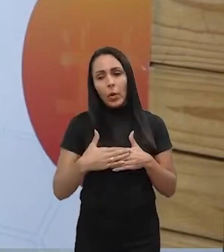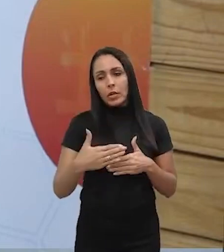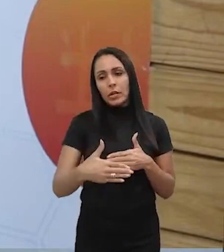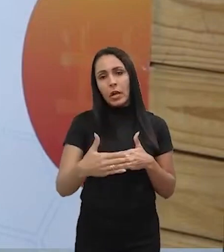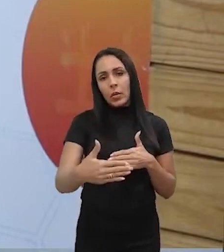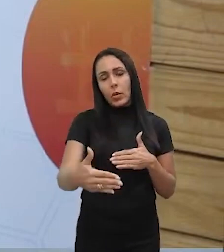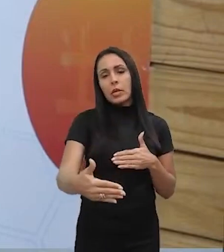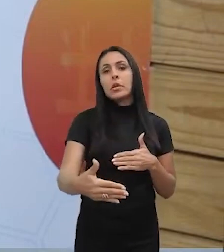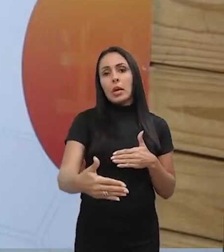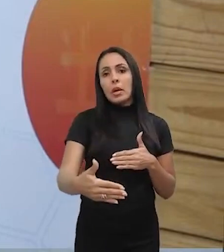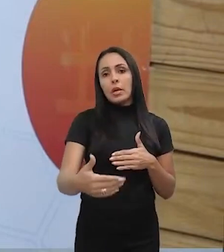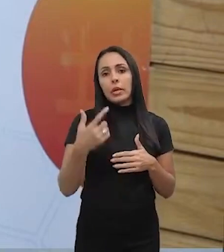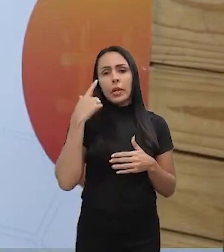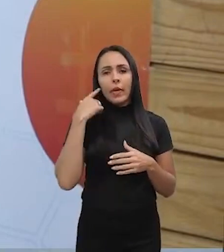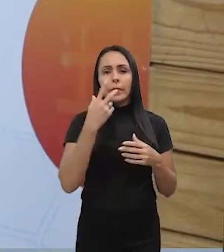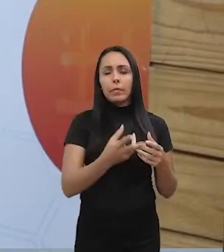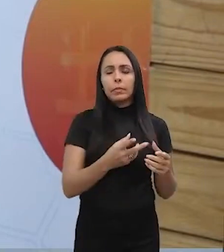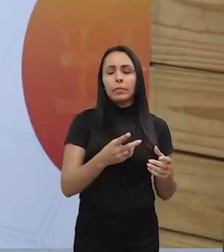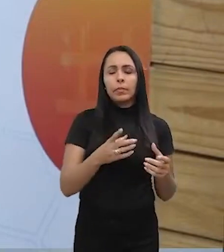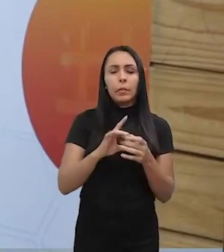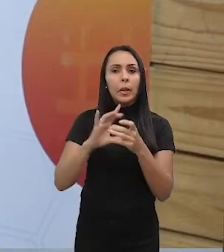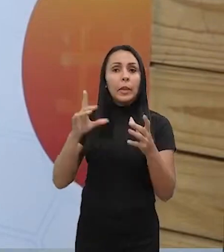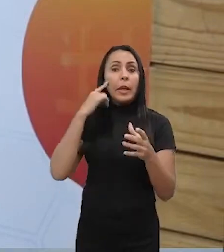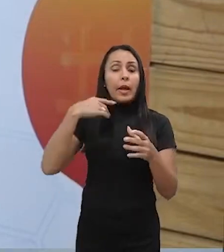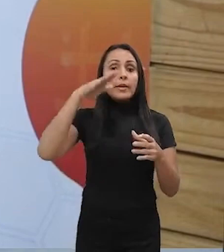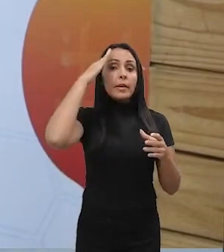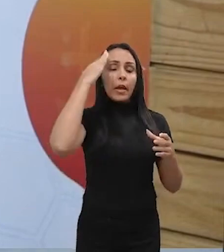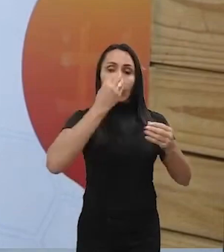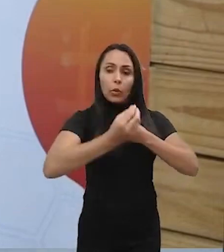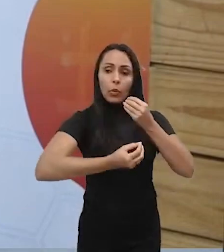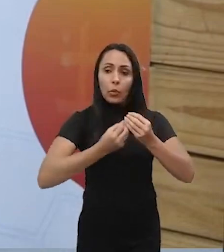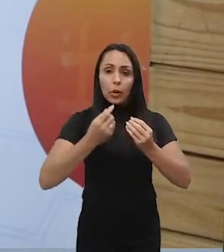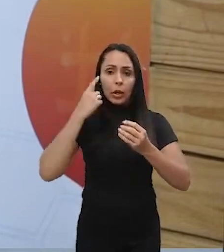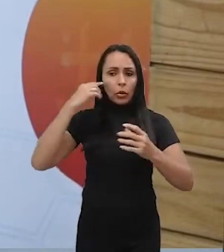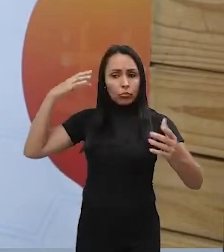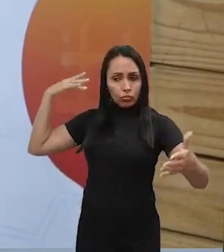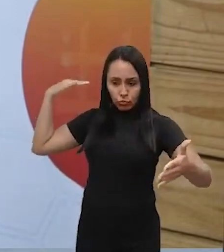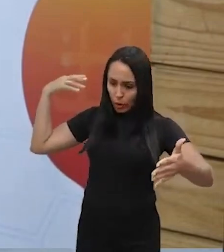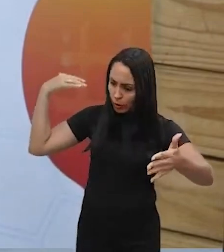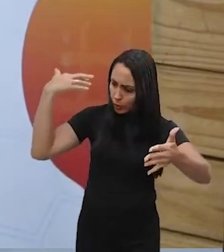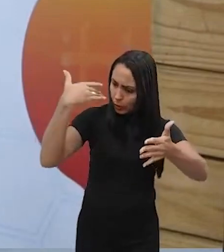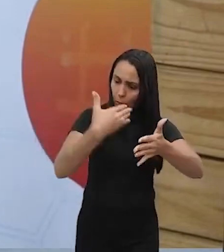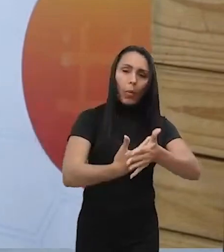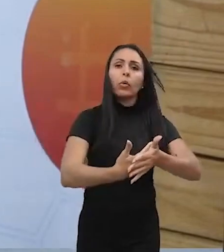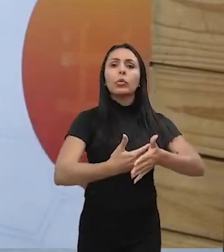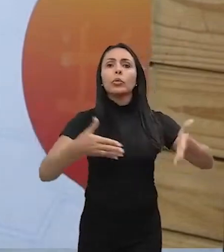sequência lógica que vai nos permitir entender como é que nós chegamos até.